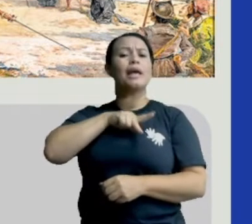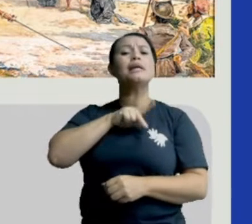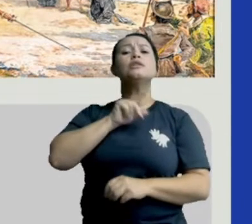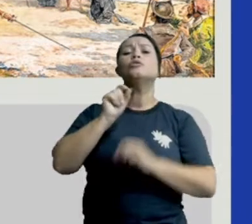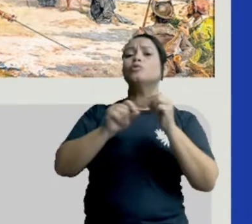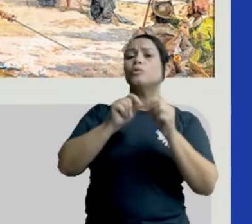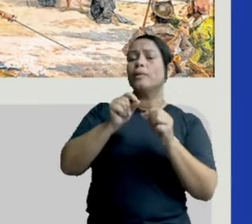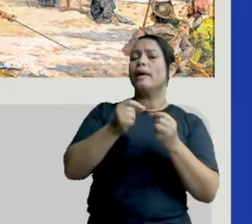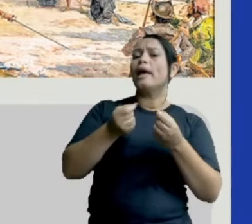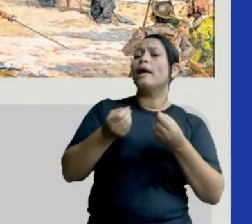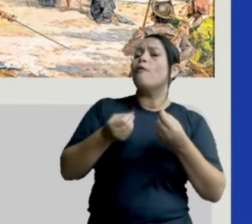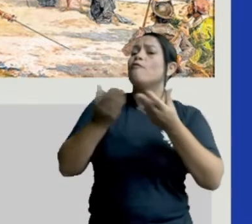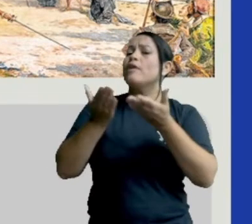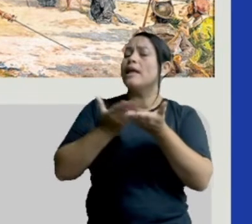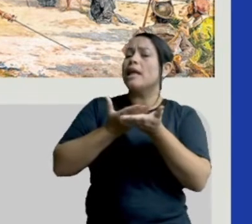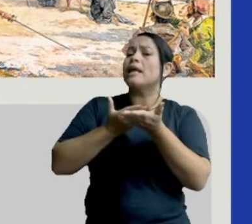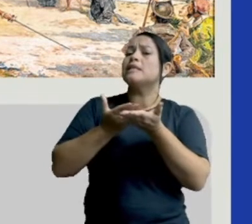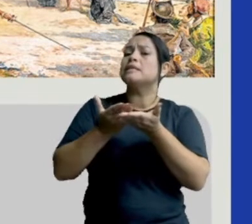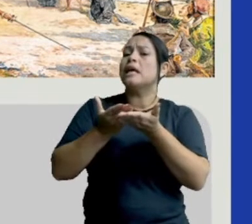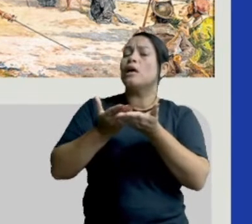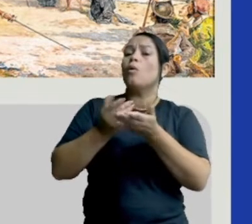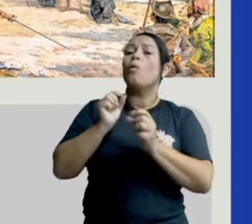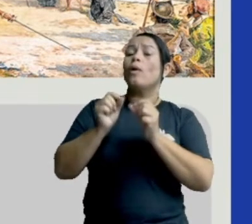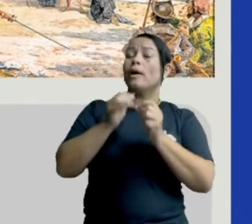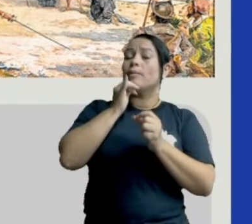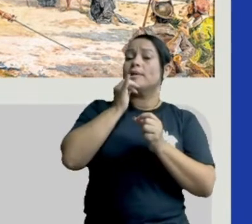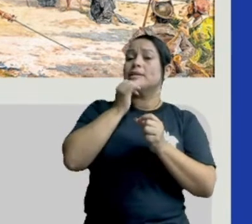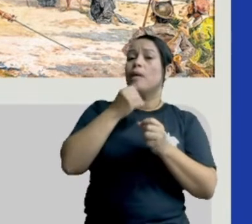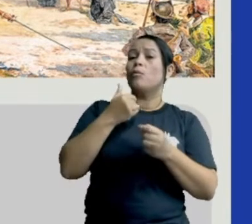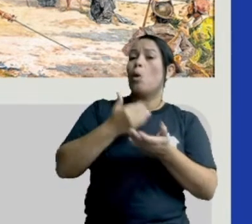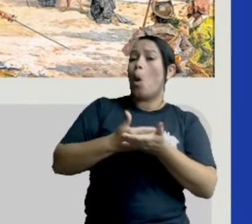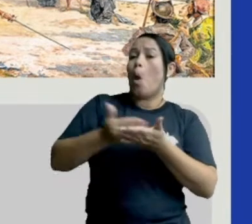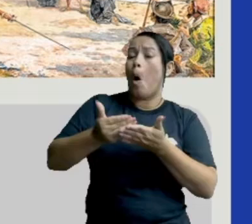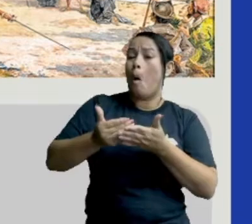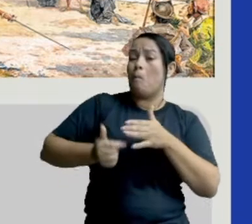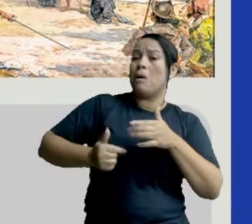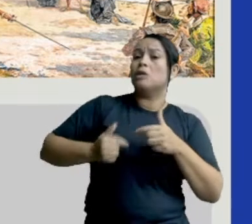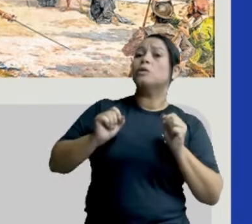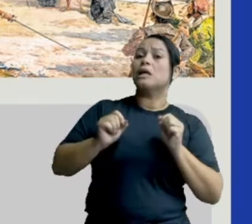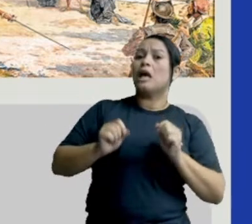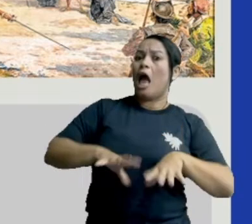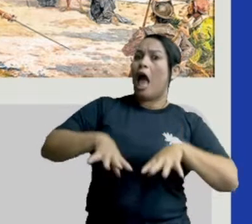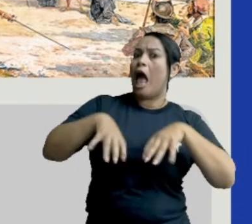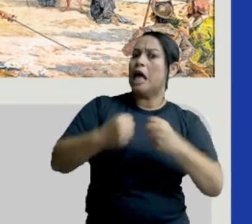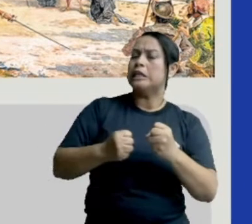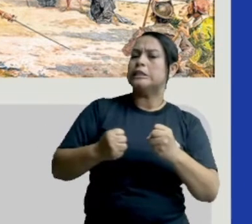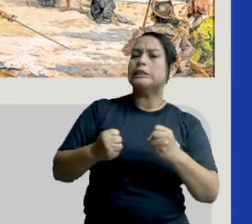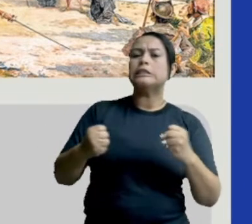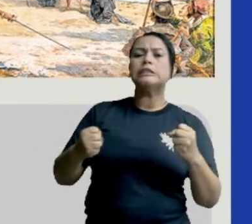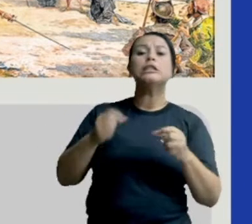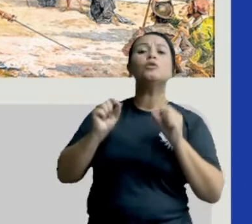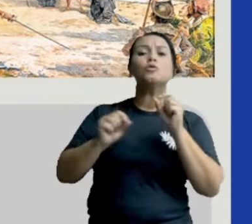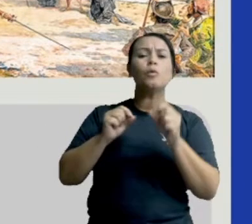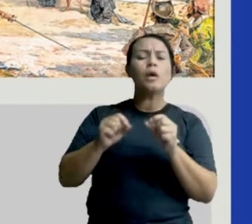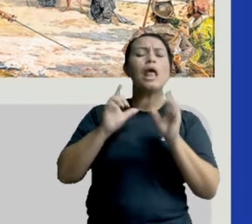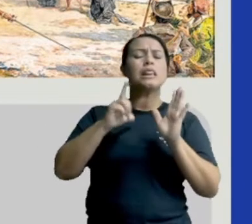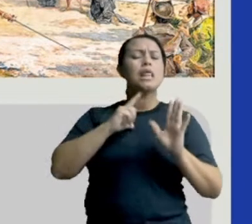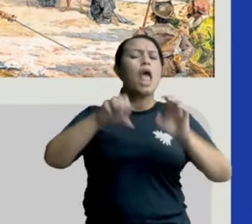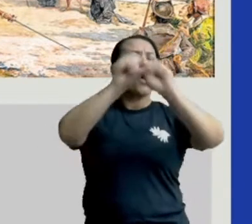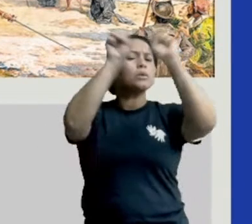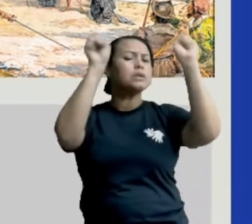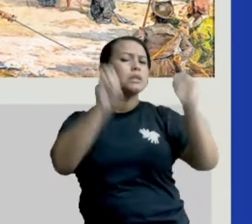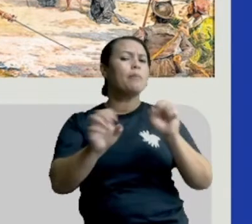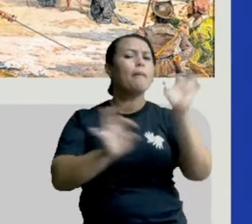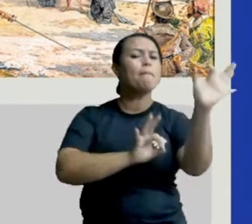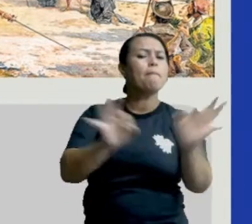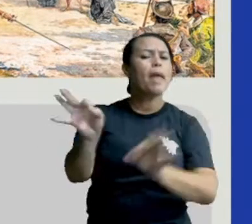ofereceram desde o início forte resistência aos invasores holandeses, através de um sistema bem estabelecido